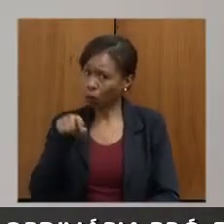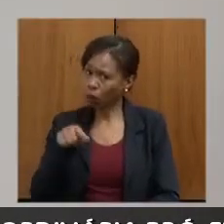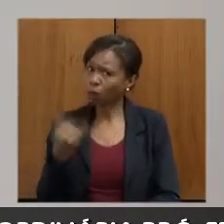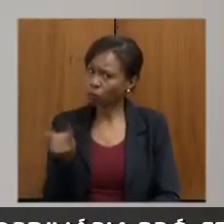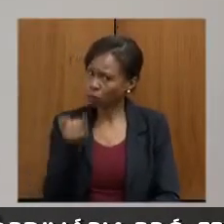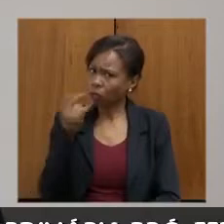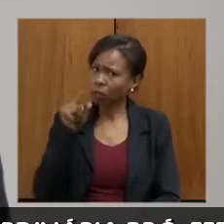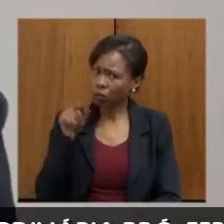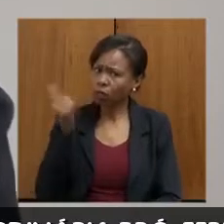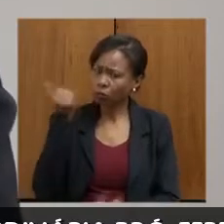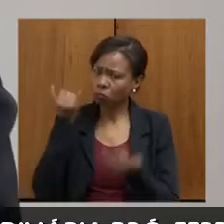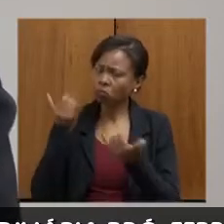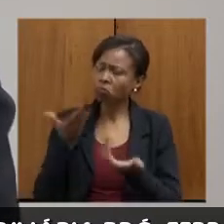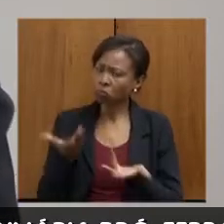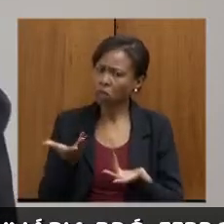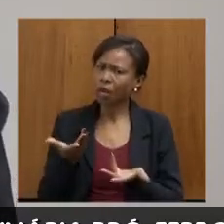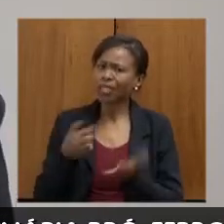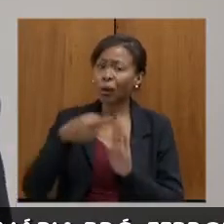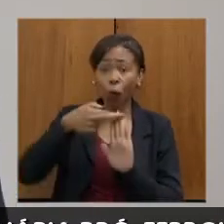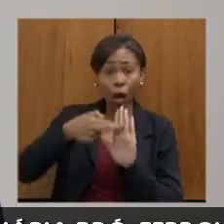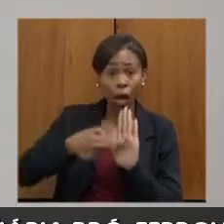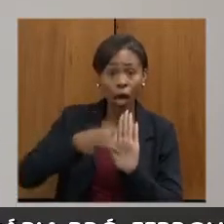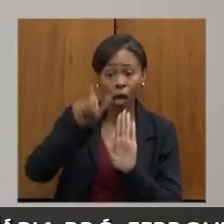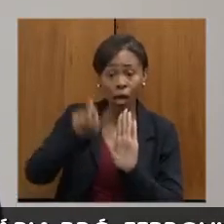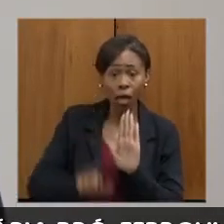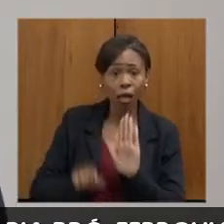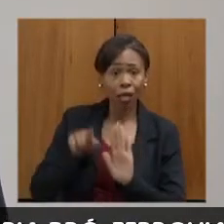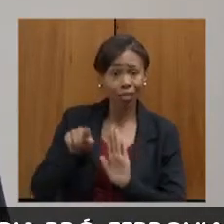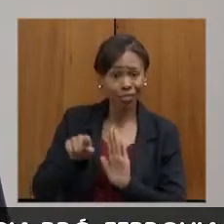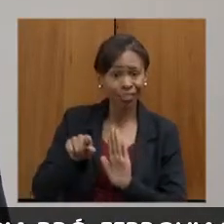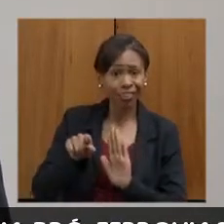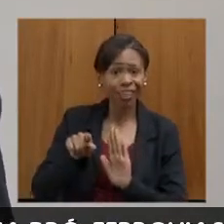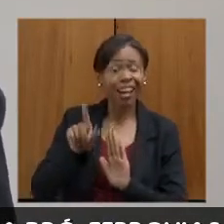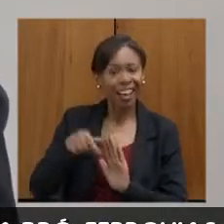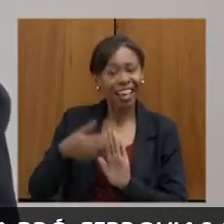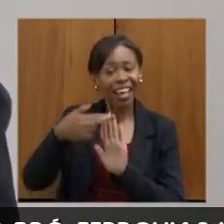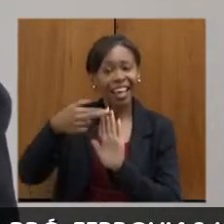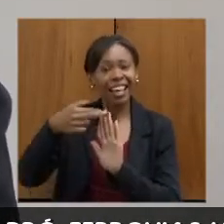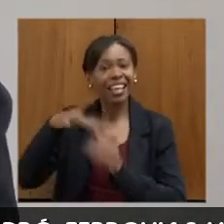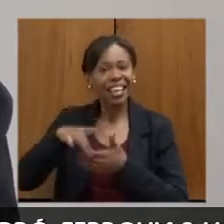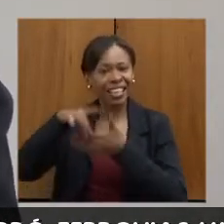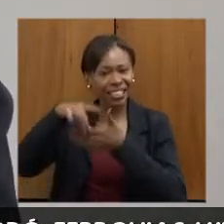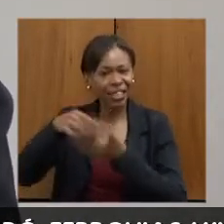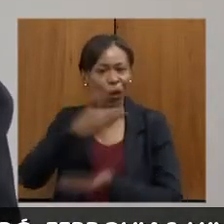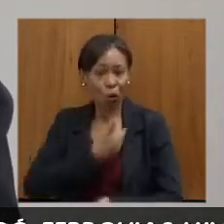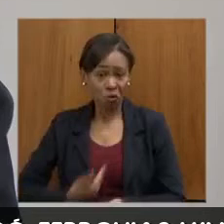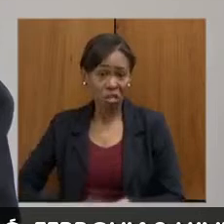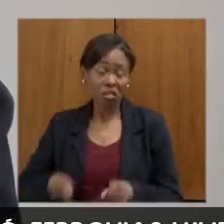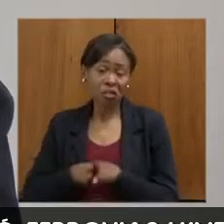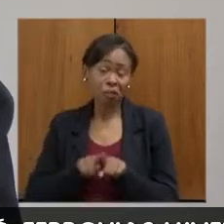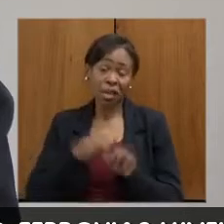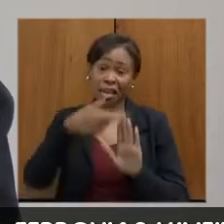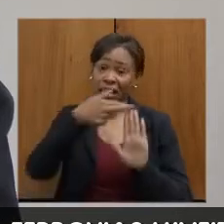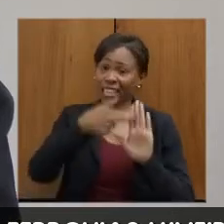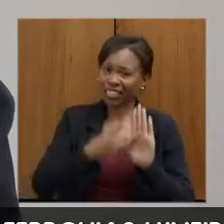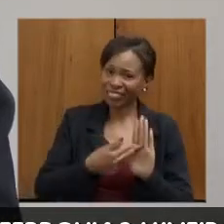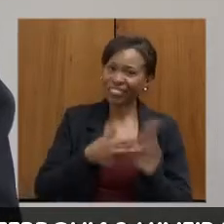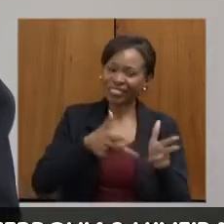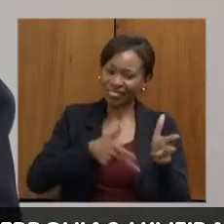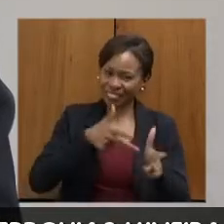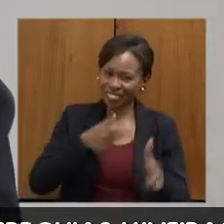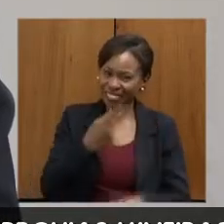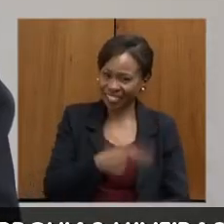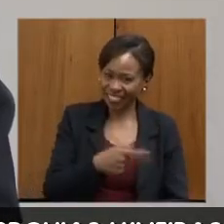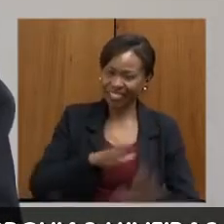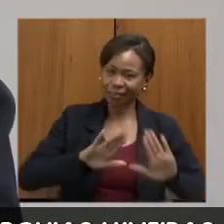relator Deputado Roberto Andrade além dele do governo é o relator da comissão Ferroviária né da Assembleia Legislativa